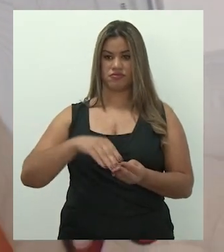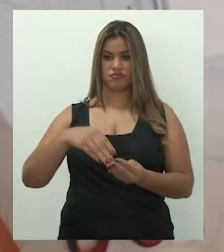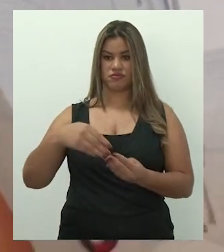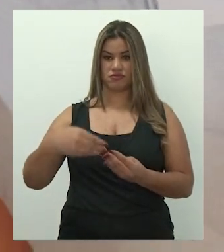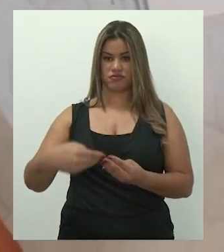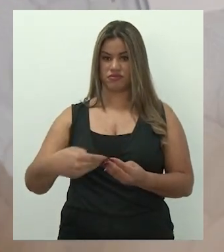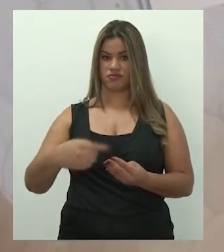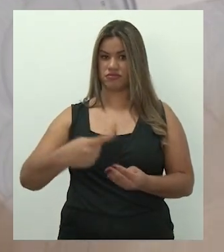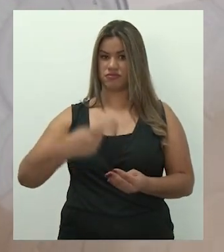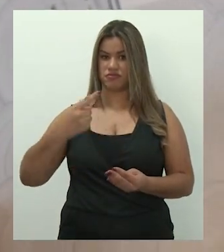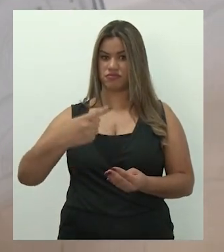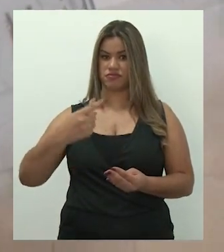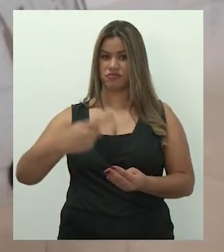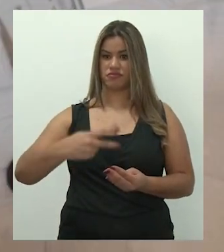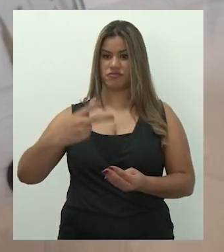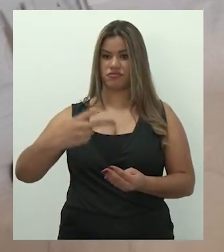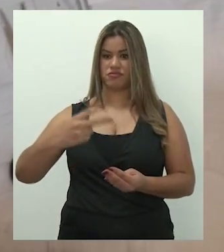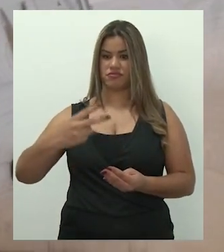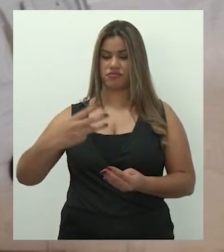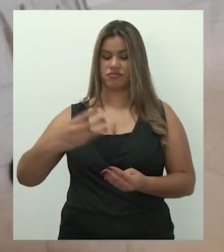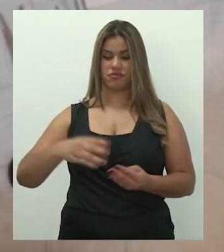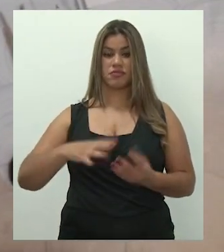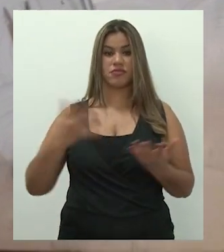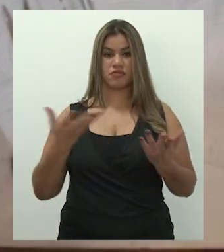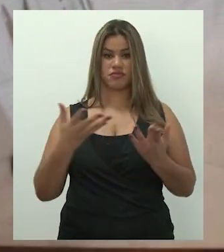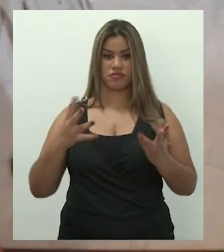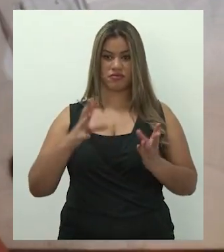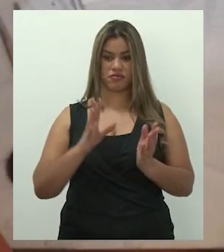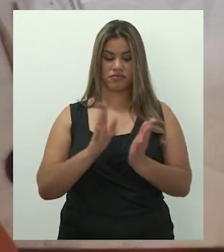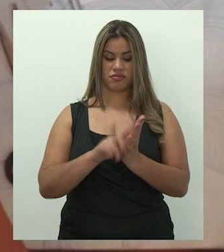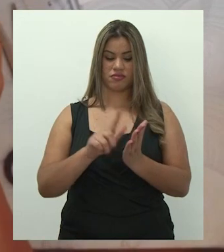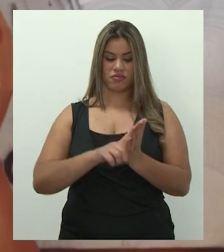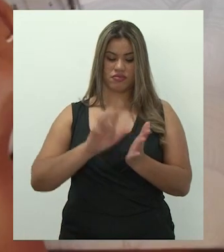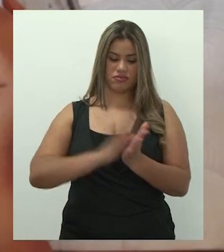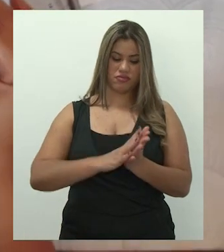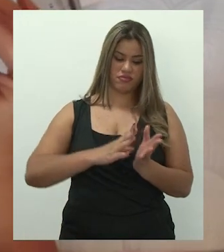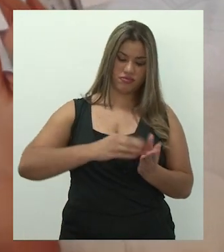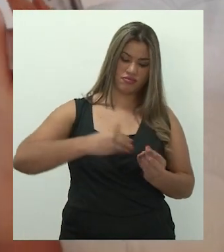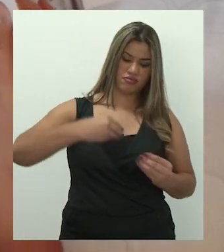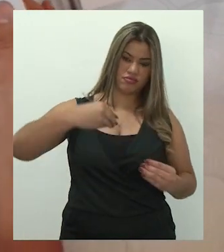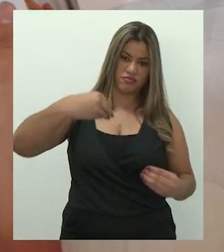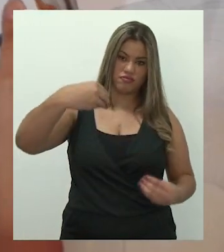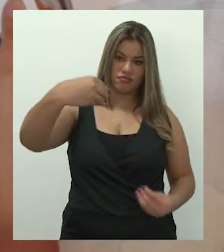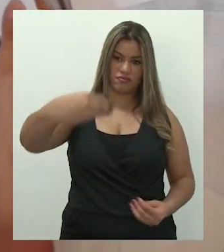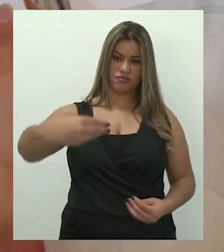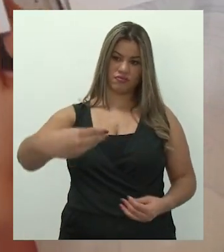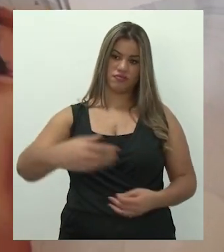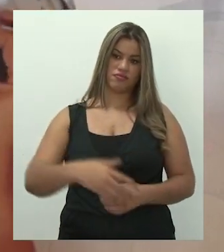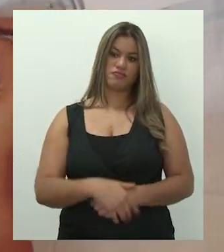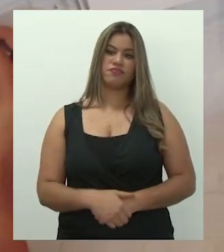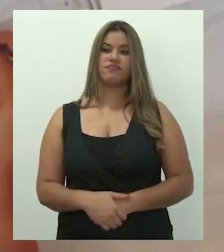a terceira. E nós vamos abrir a folha agora. Desdobramos os retângulos, vamos abrir a folha.